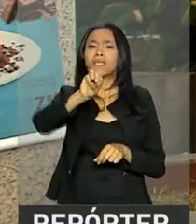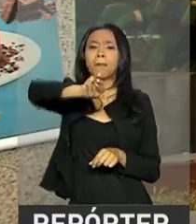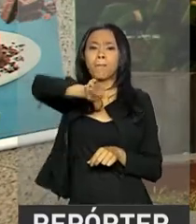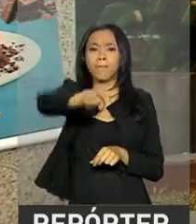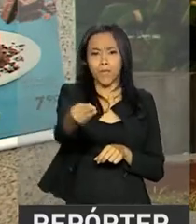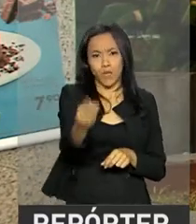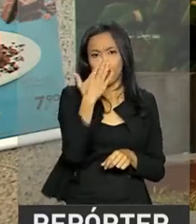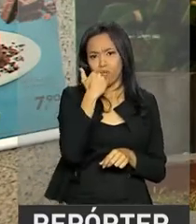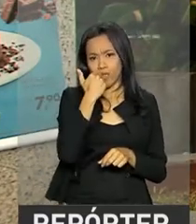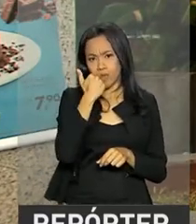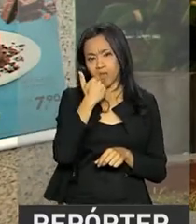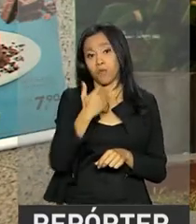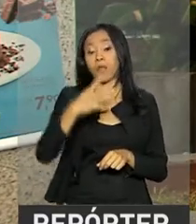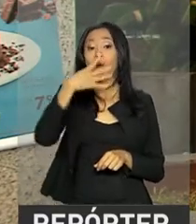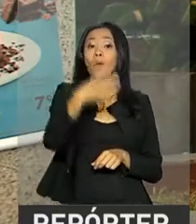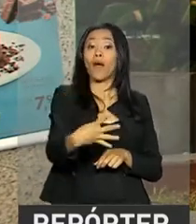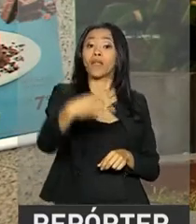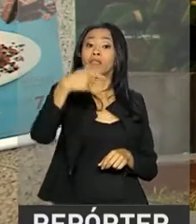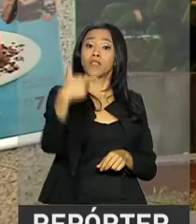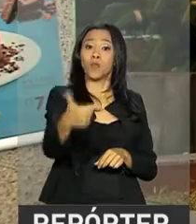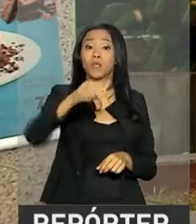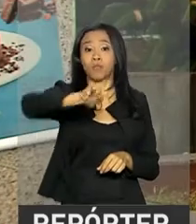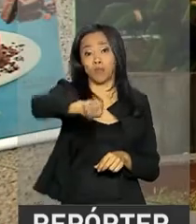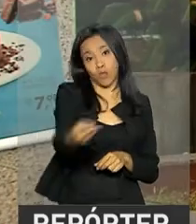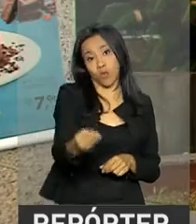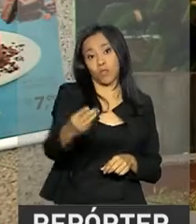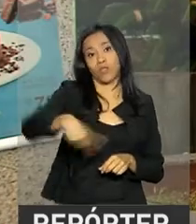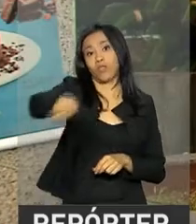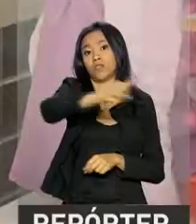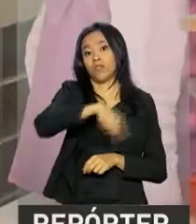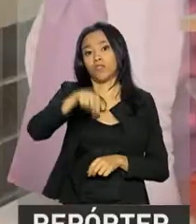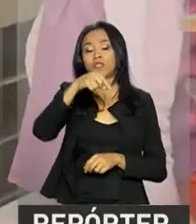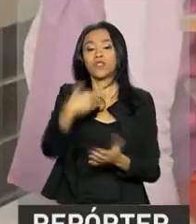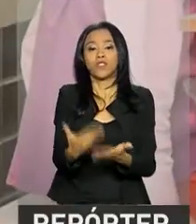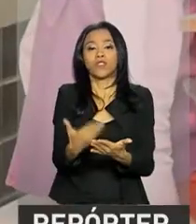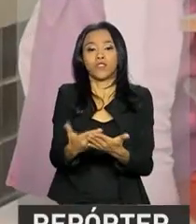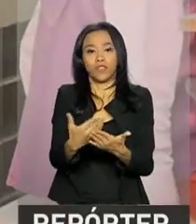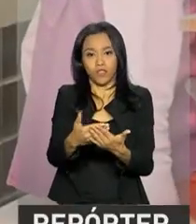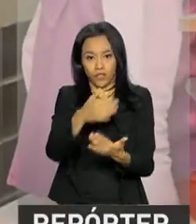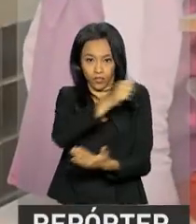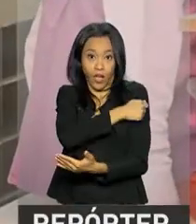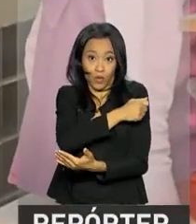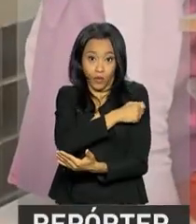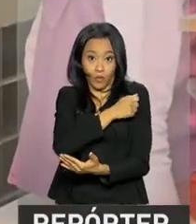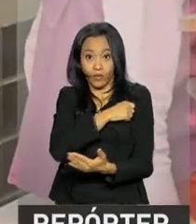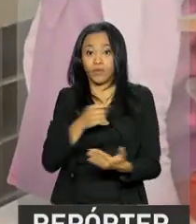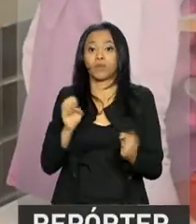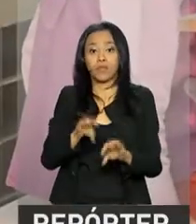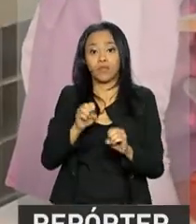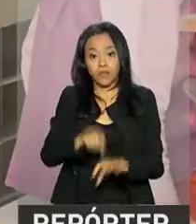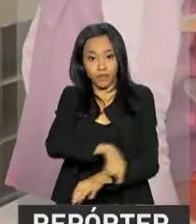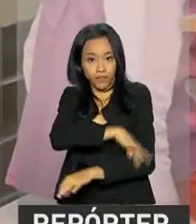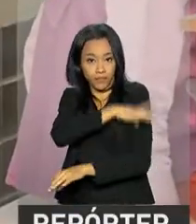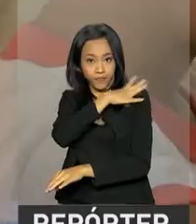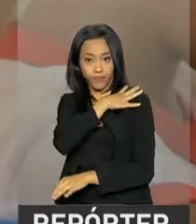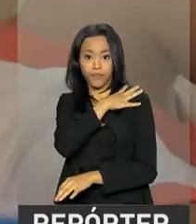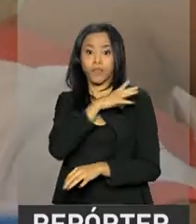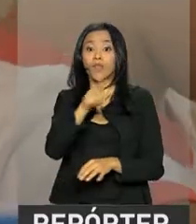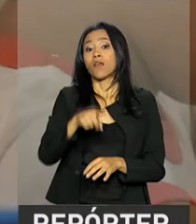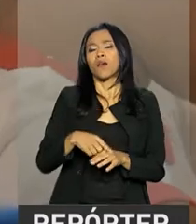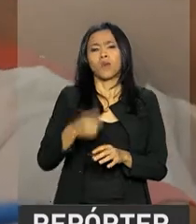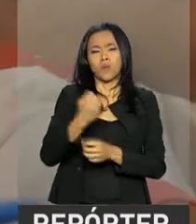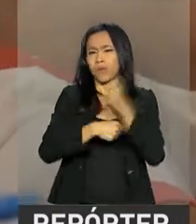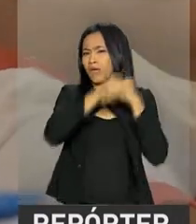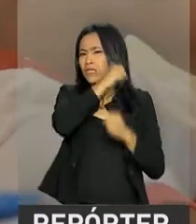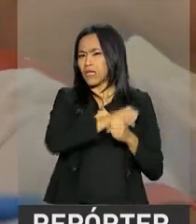para 42 milhões de estudantes da educação básica no ano passado depois de sete anos sem reajuste o pna